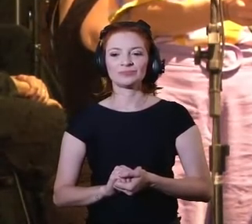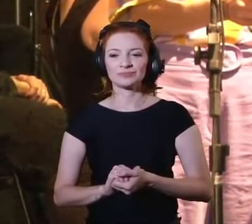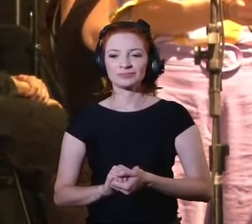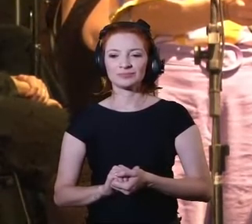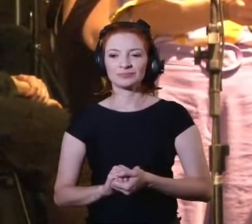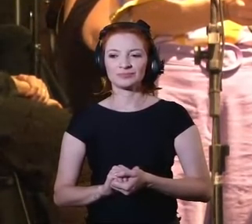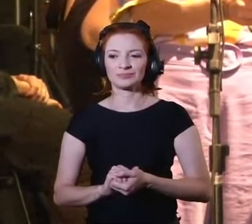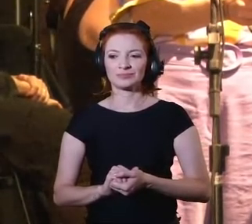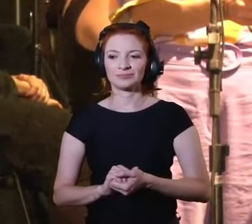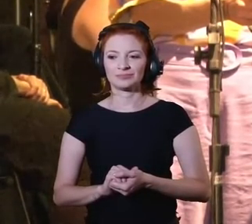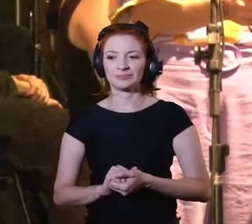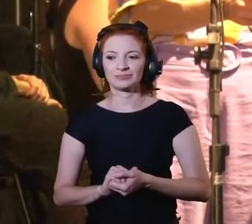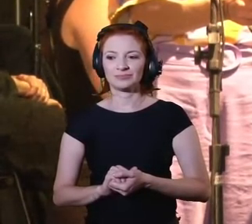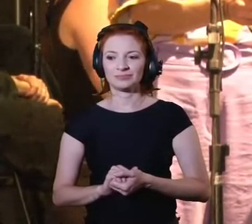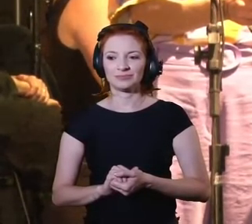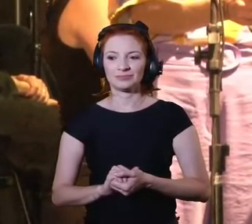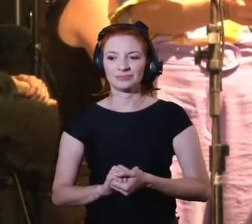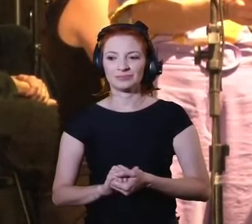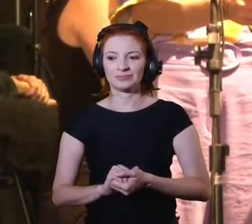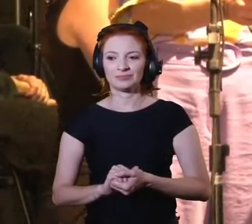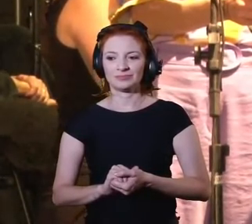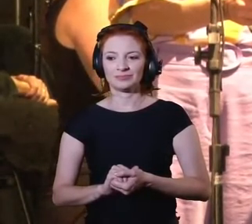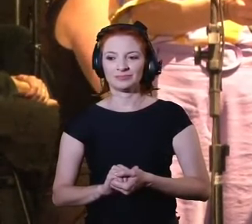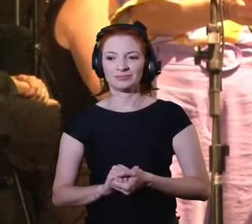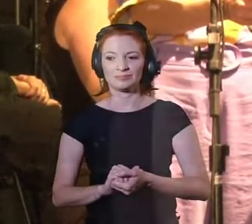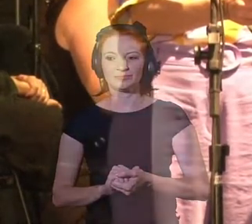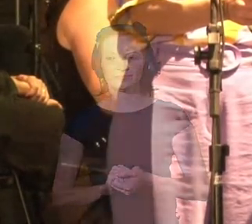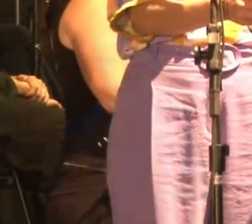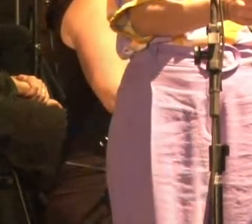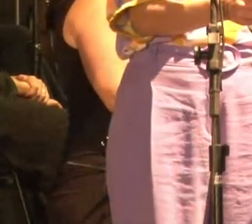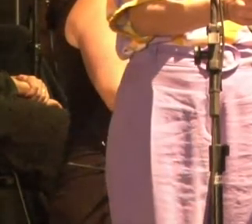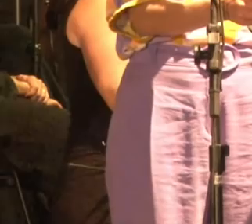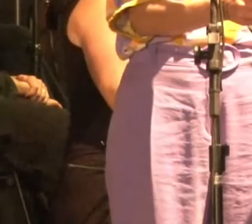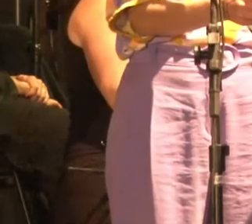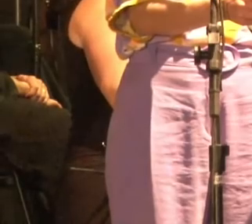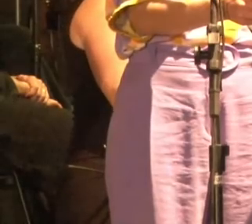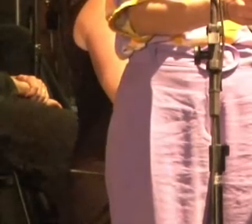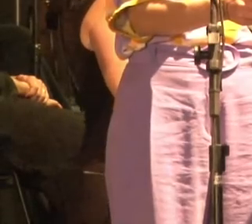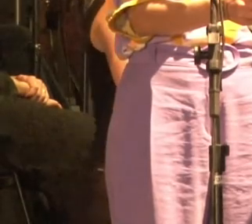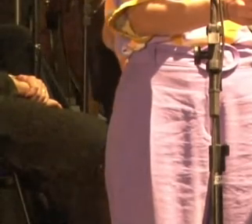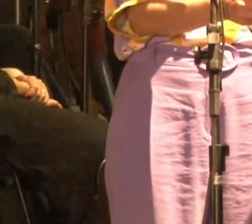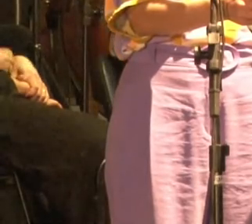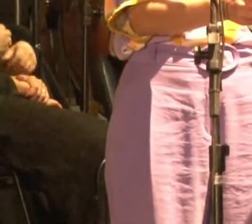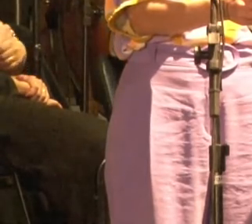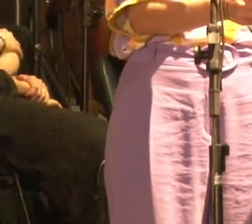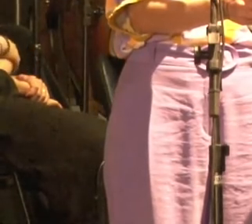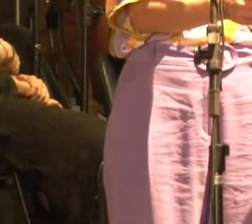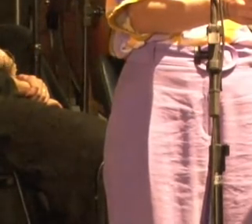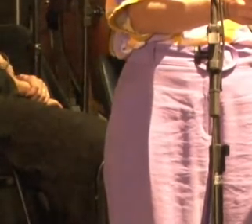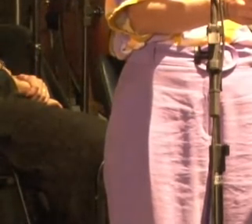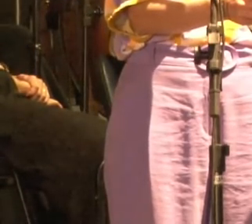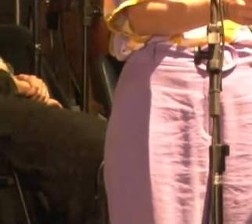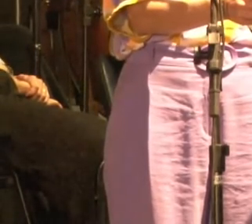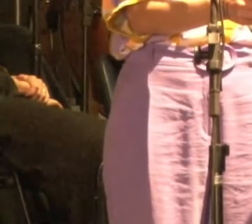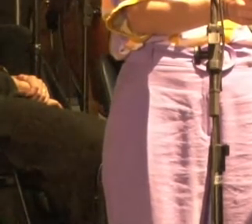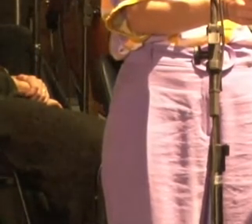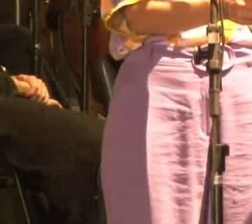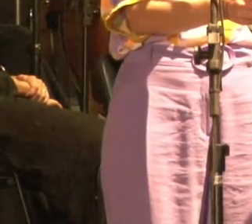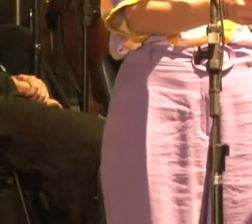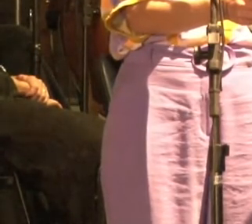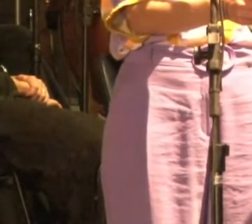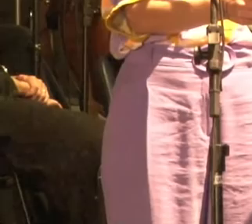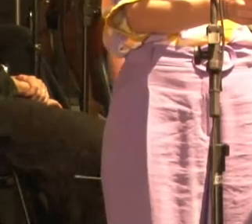pelas embaixatrizes, personificam e simbolizam a energia, a vida, a proteção e